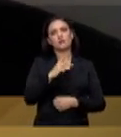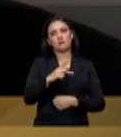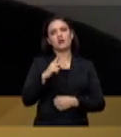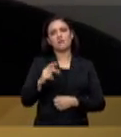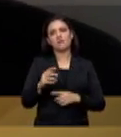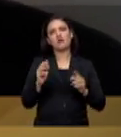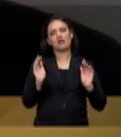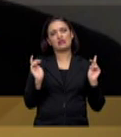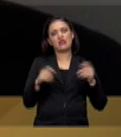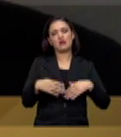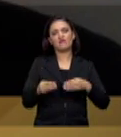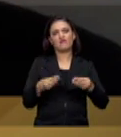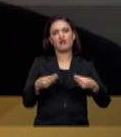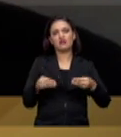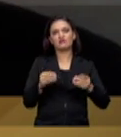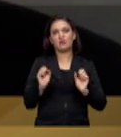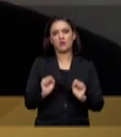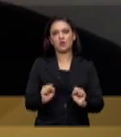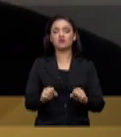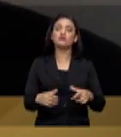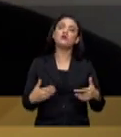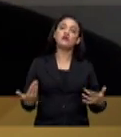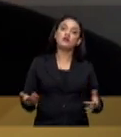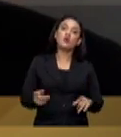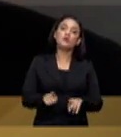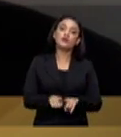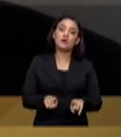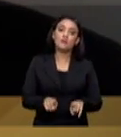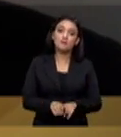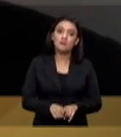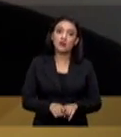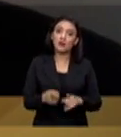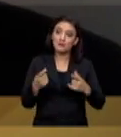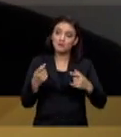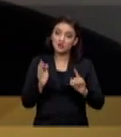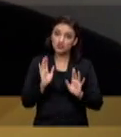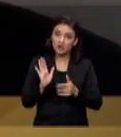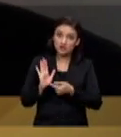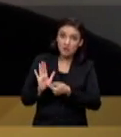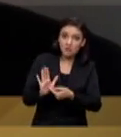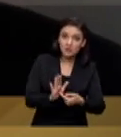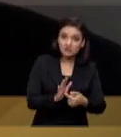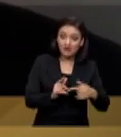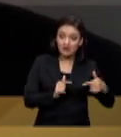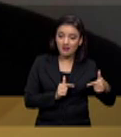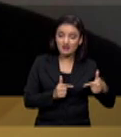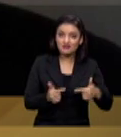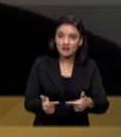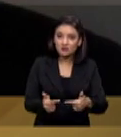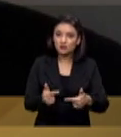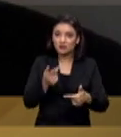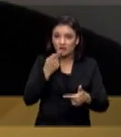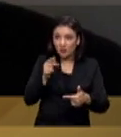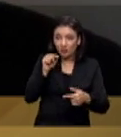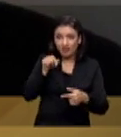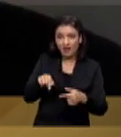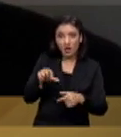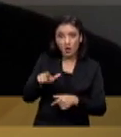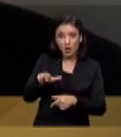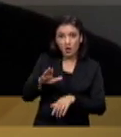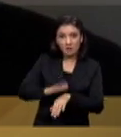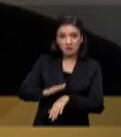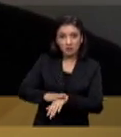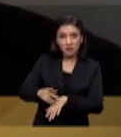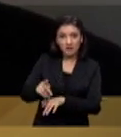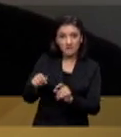No caso, ali também consignei, restou demonstrado que as condutas atribuídas ao paciente não